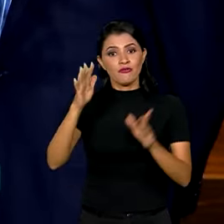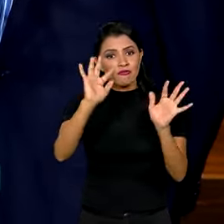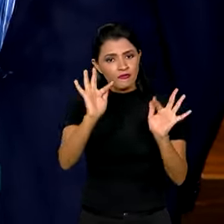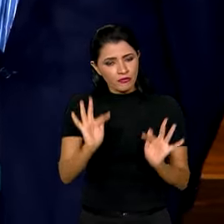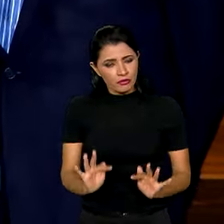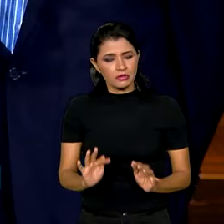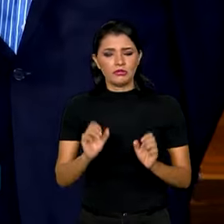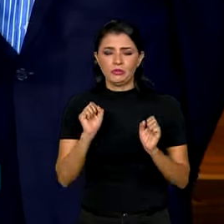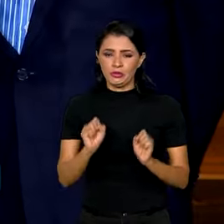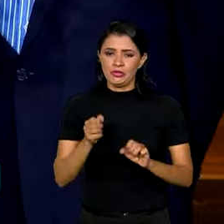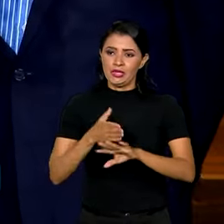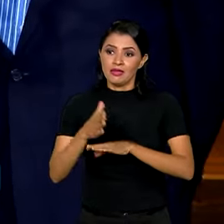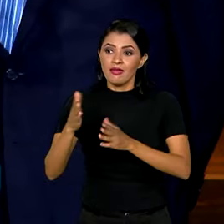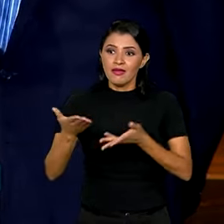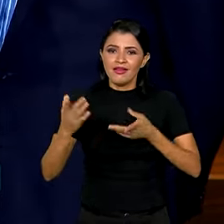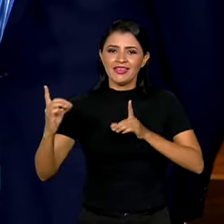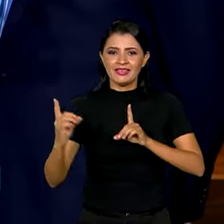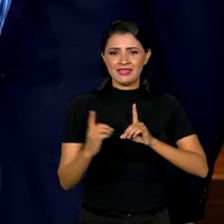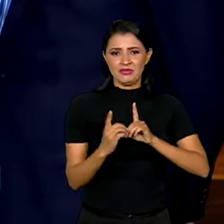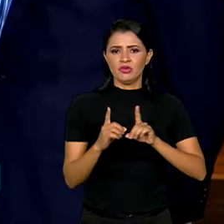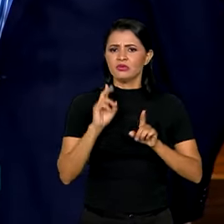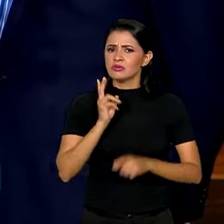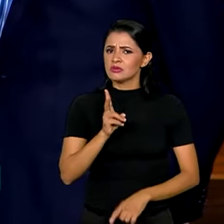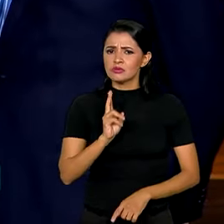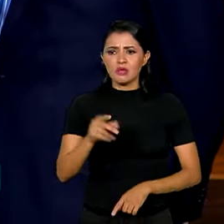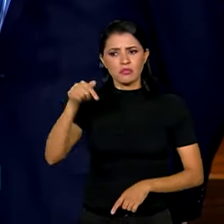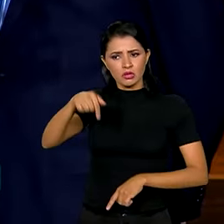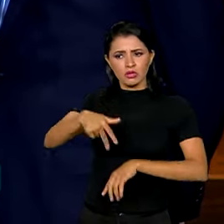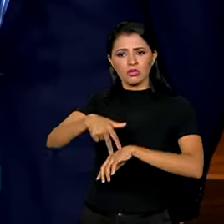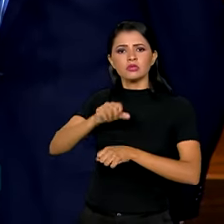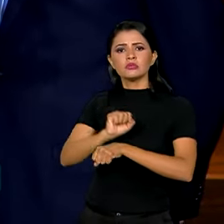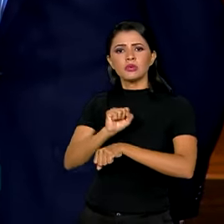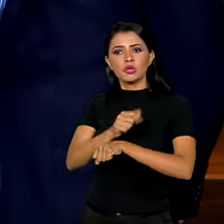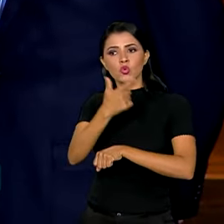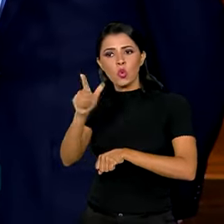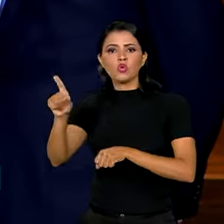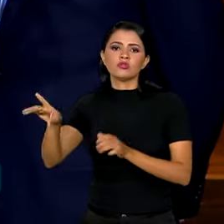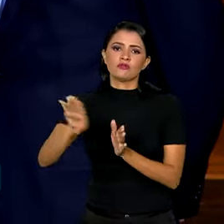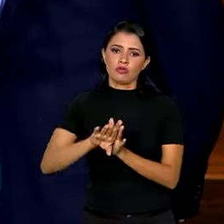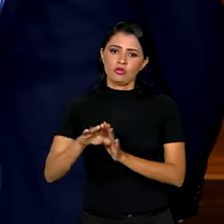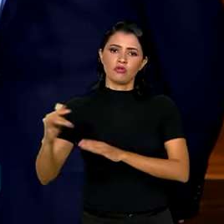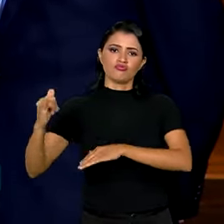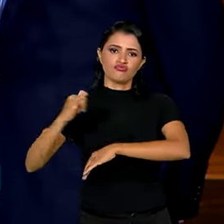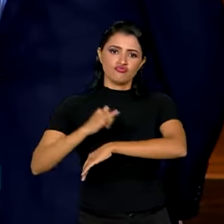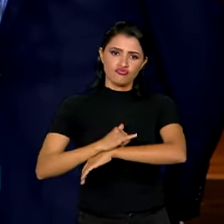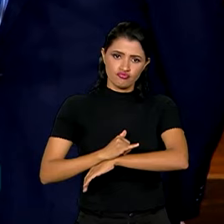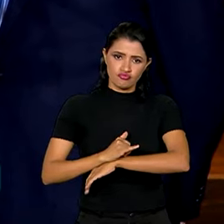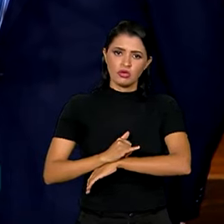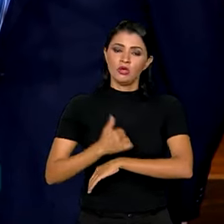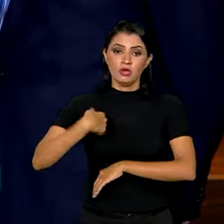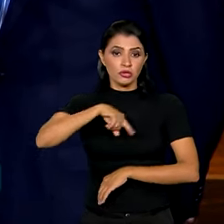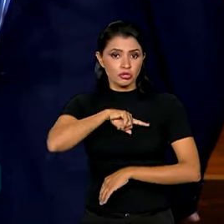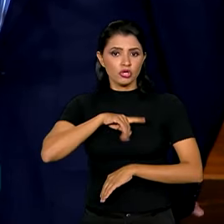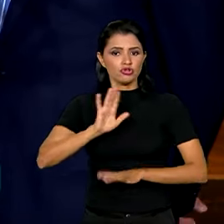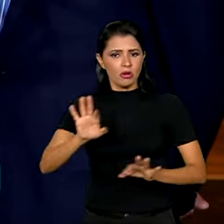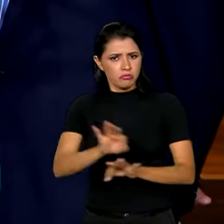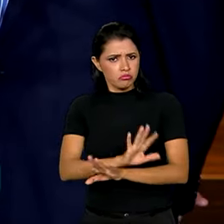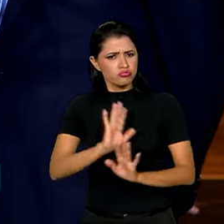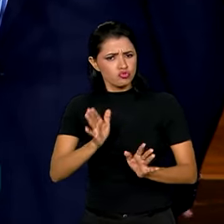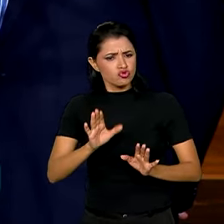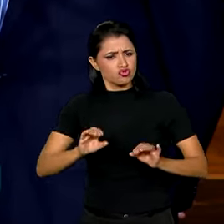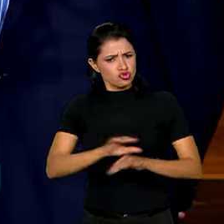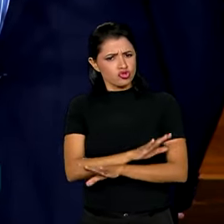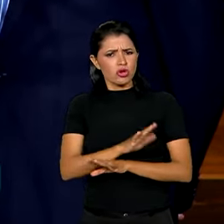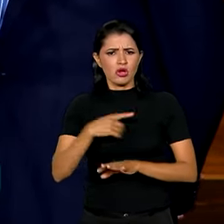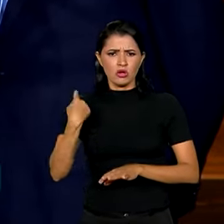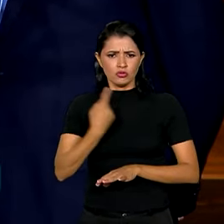de poder estar aqui e recebê-los, e estaremos sempre aqui para receber os outros que chegarão, e estamos prontos com o